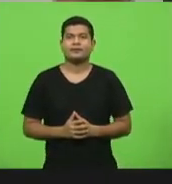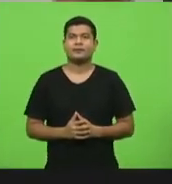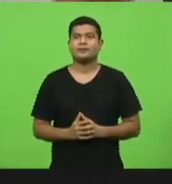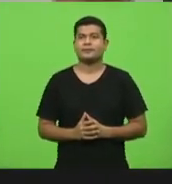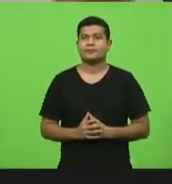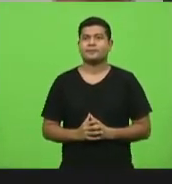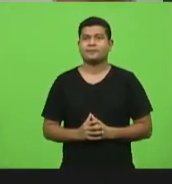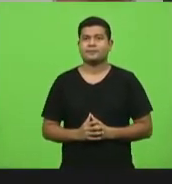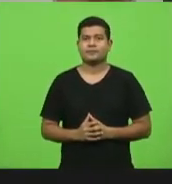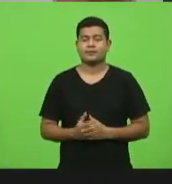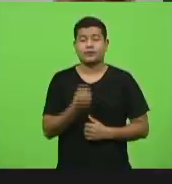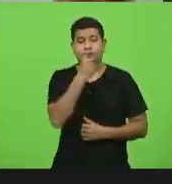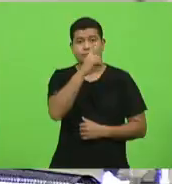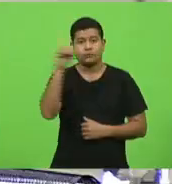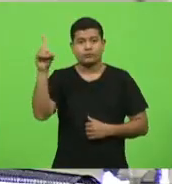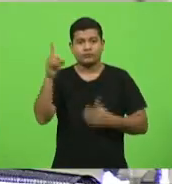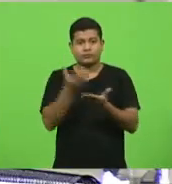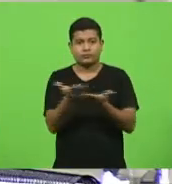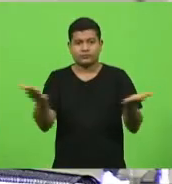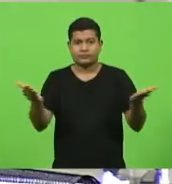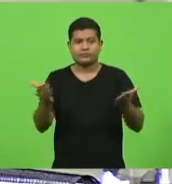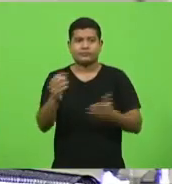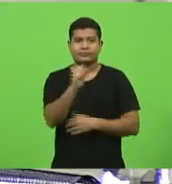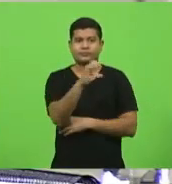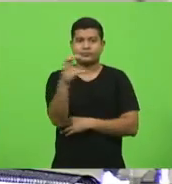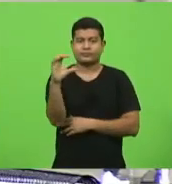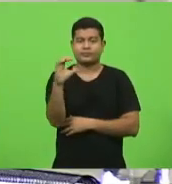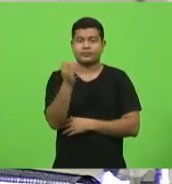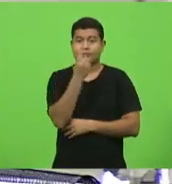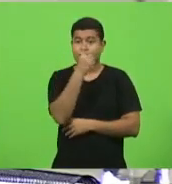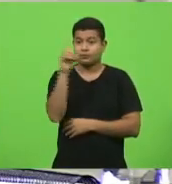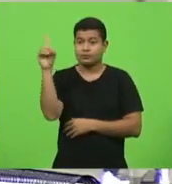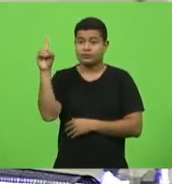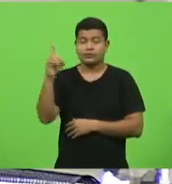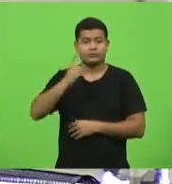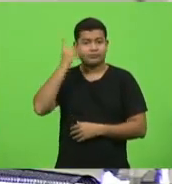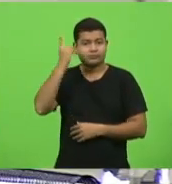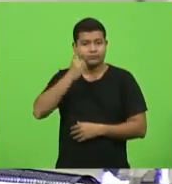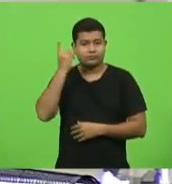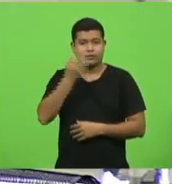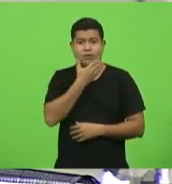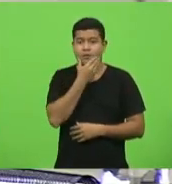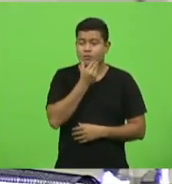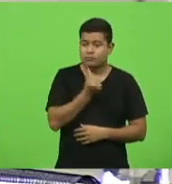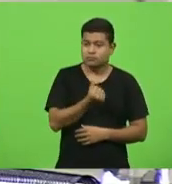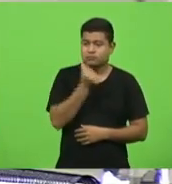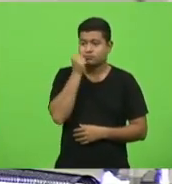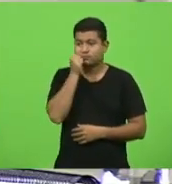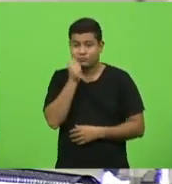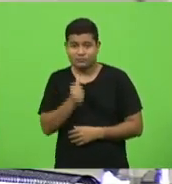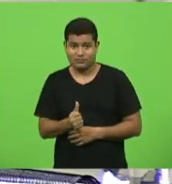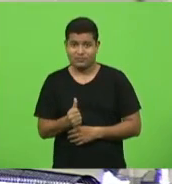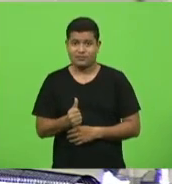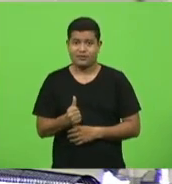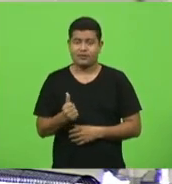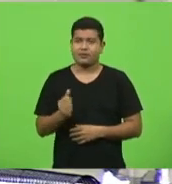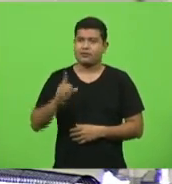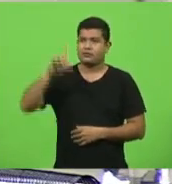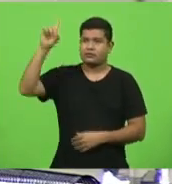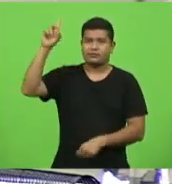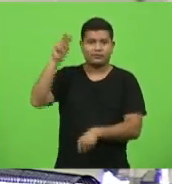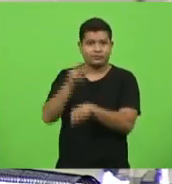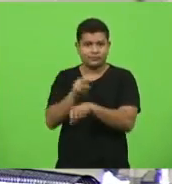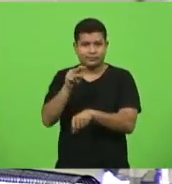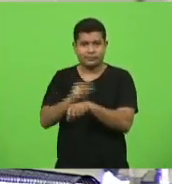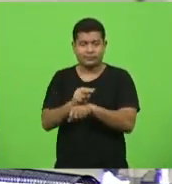Bom dia, catarinenses, bom dia, deputadas, bom dia, deputados. Sob a proteção de Deus,